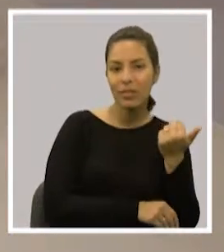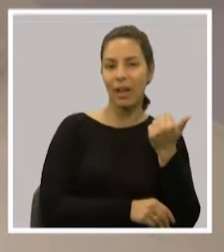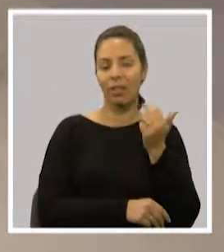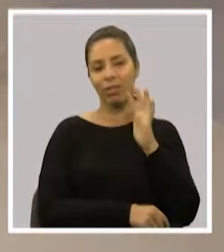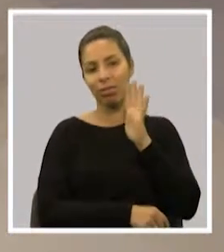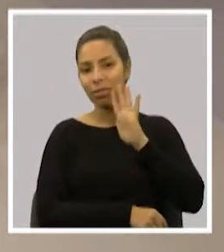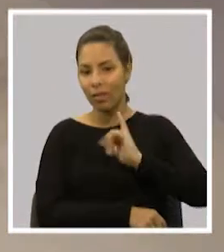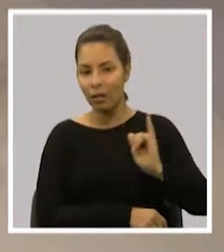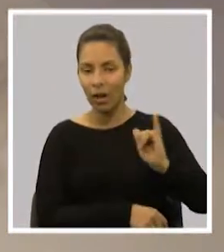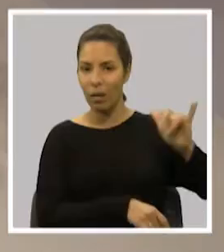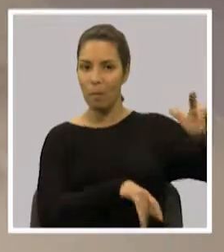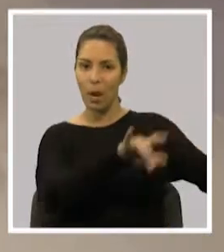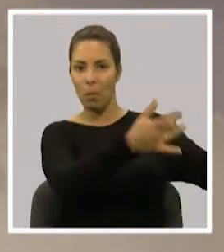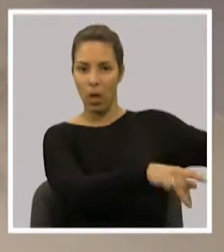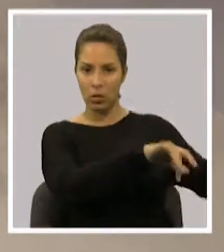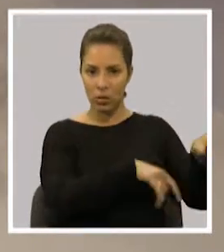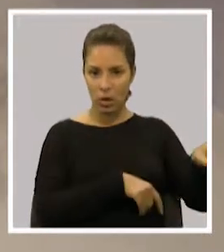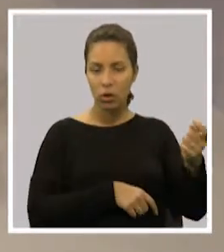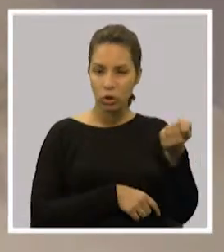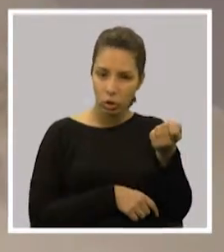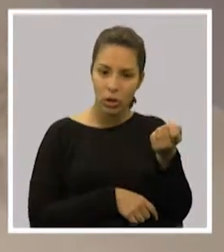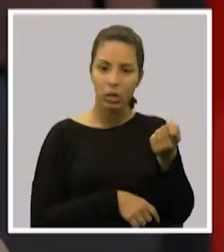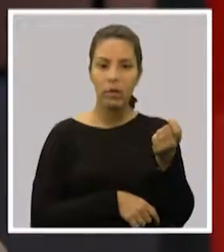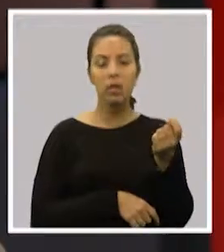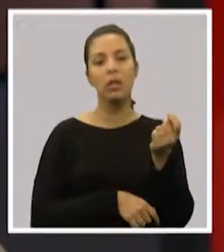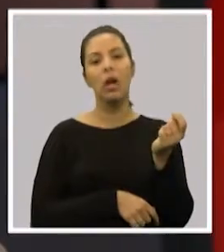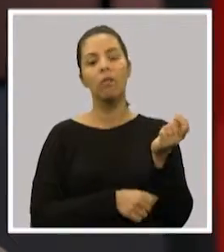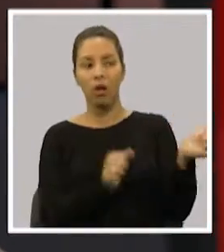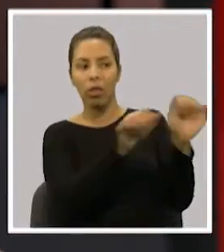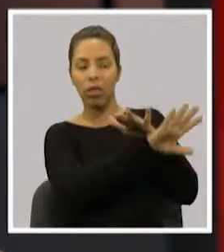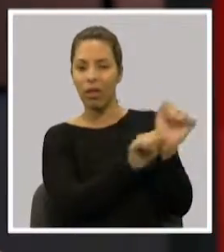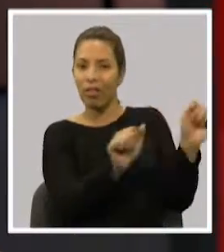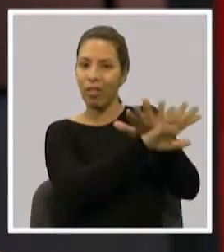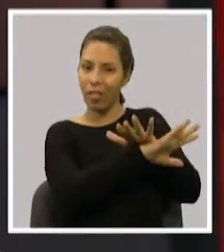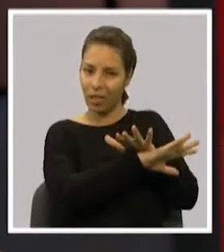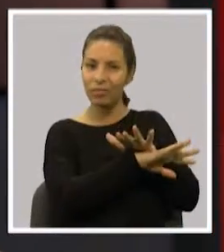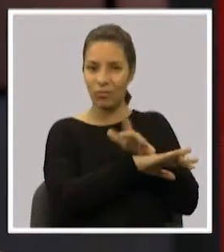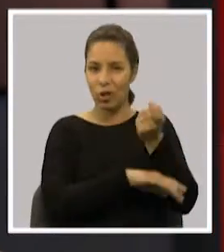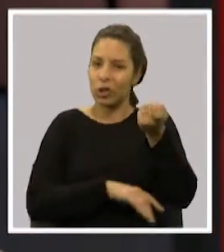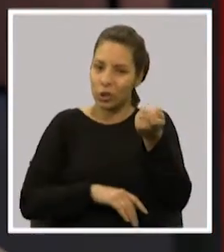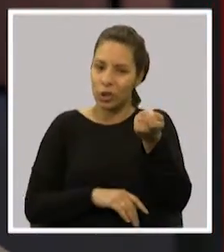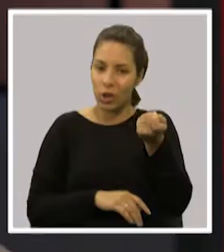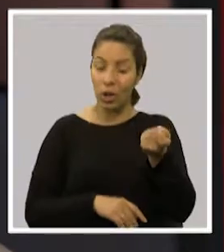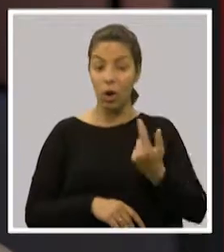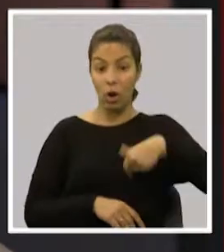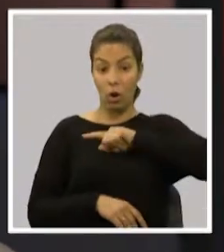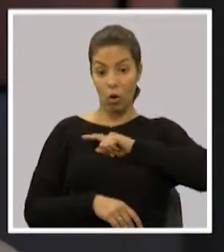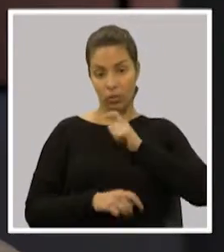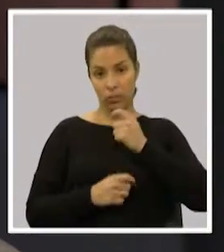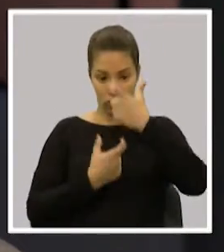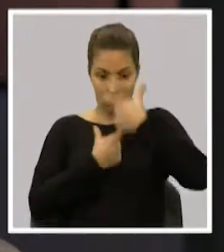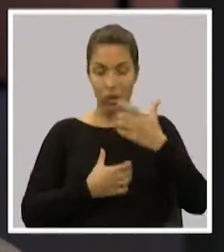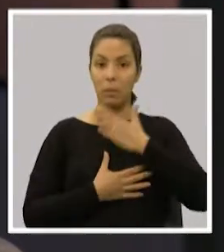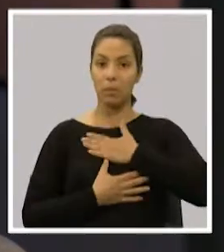parte que também é importante dar conta, não é? A realidade é feita por vários elementos, vários fatores. Claro que passa pelo